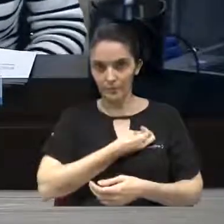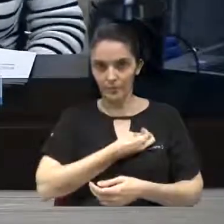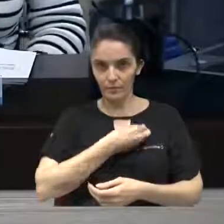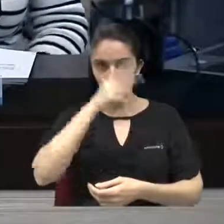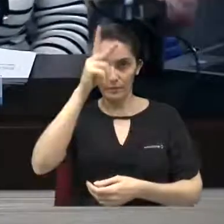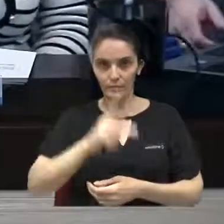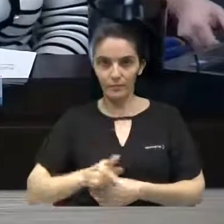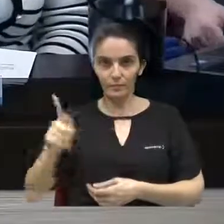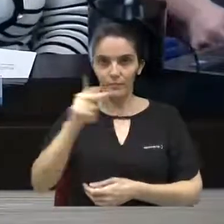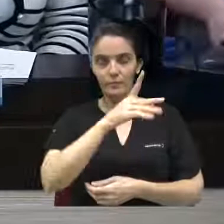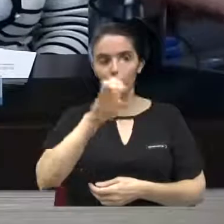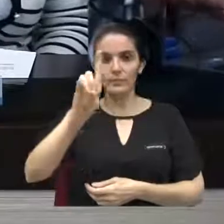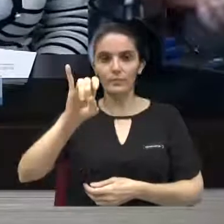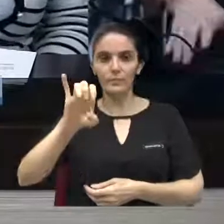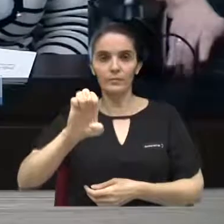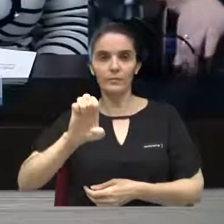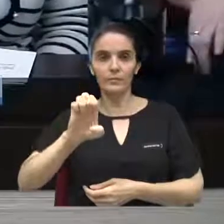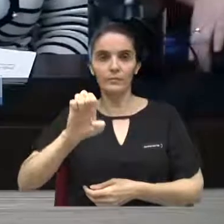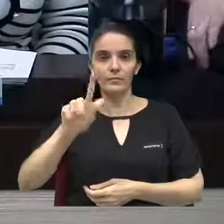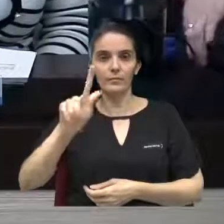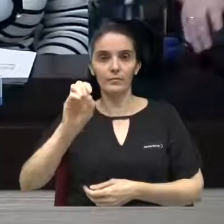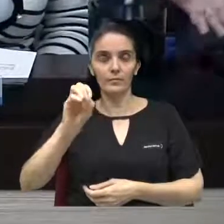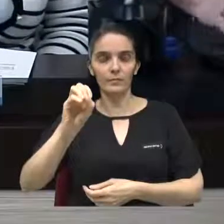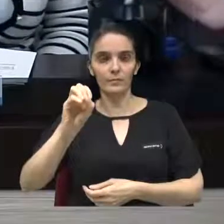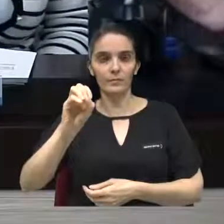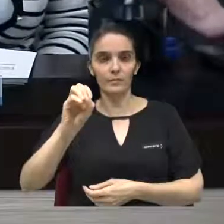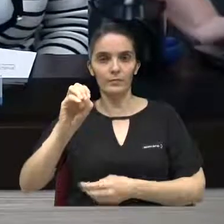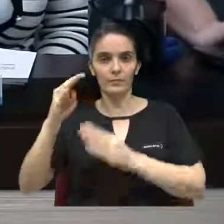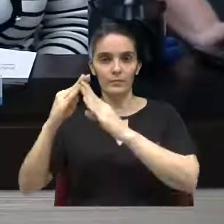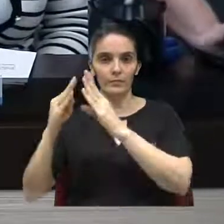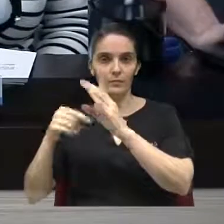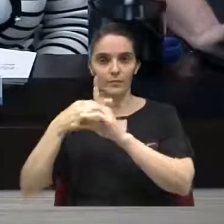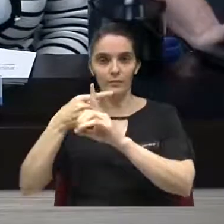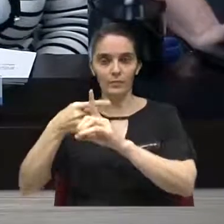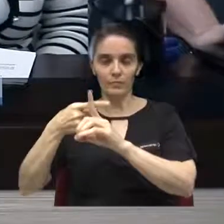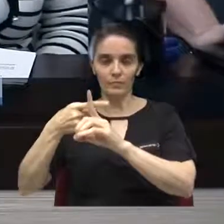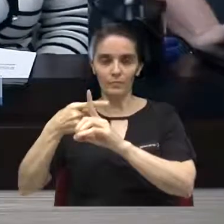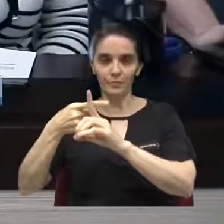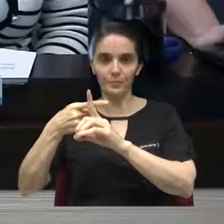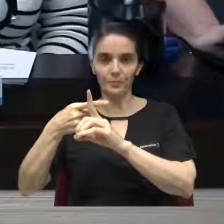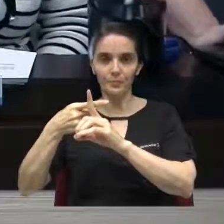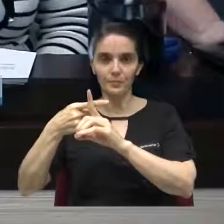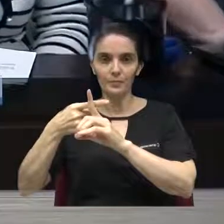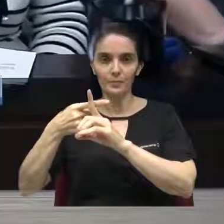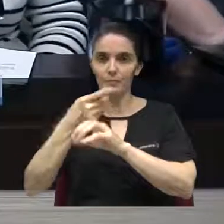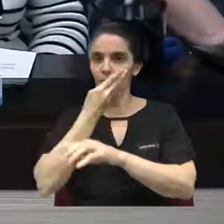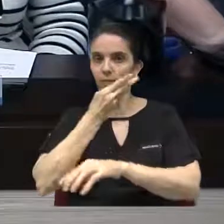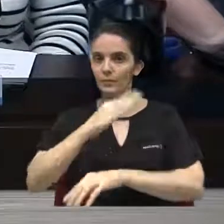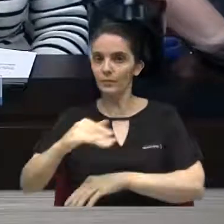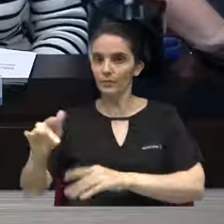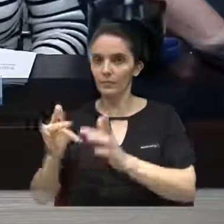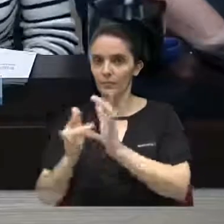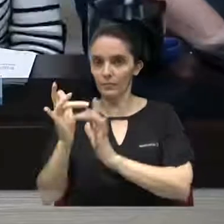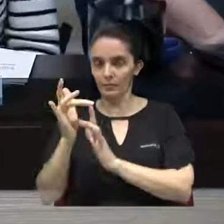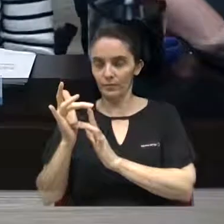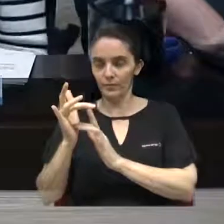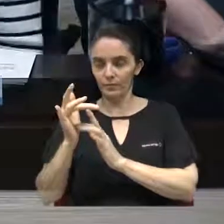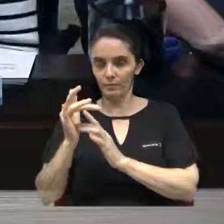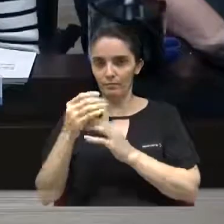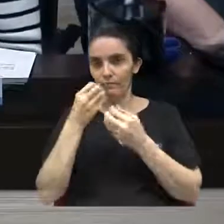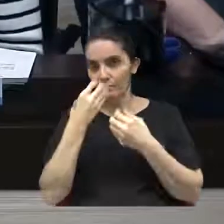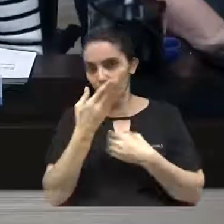padre Diego, lá da paróquia, da nossa paróquia, Menino Jesus, lá do SECAP. Seja bem-vindo, viu,